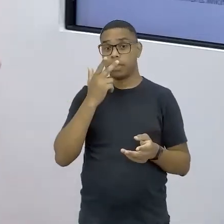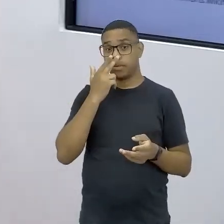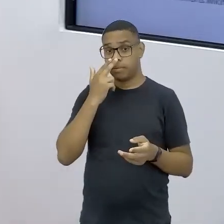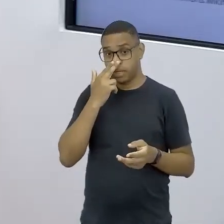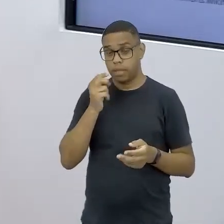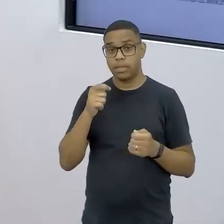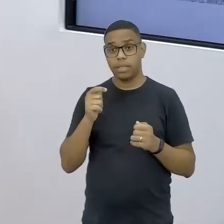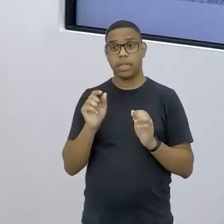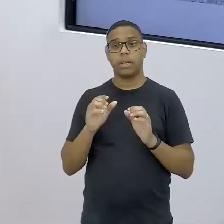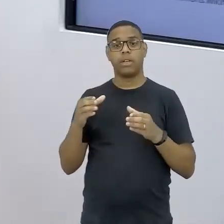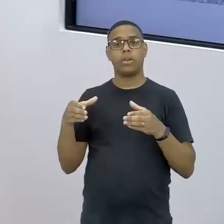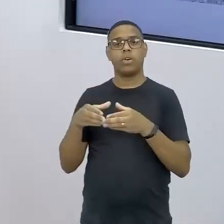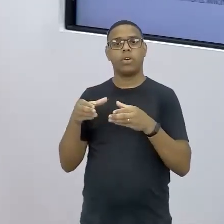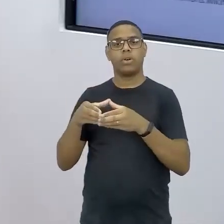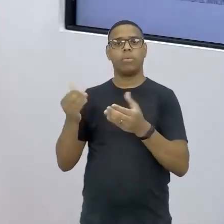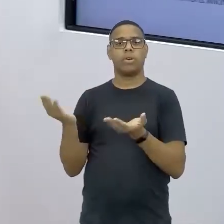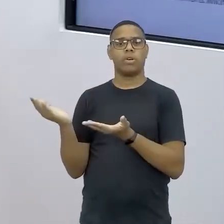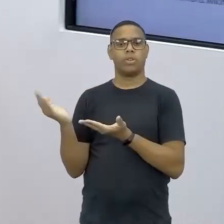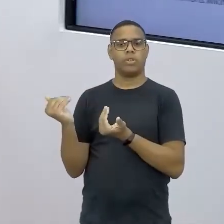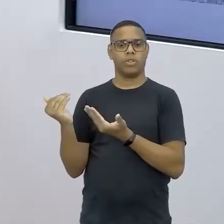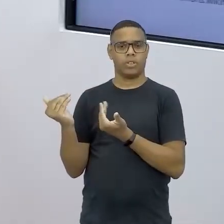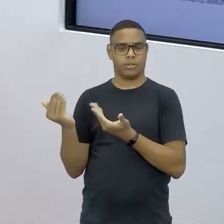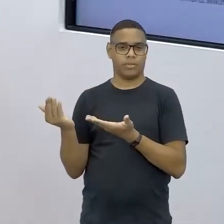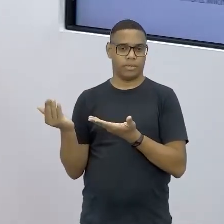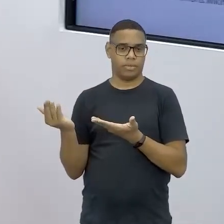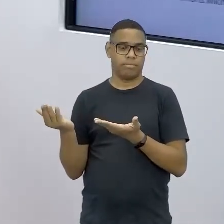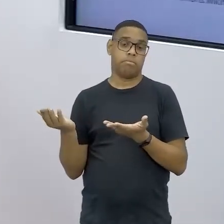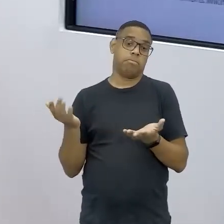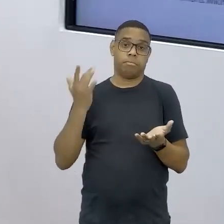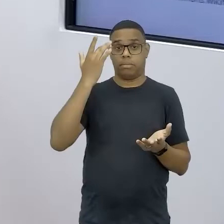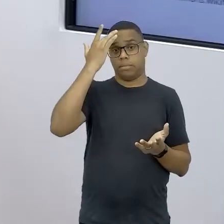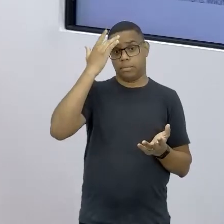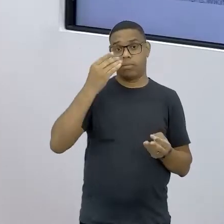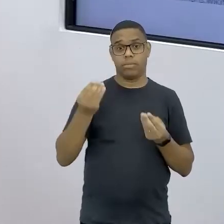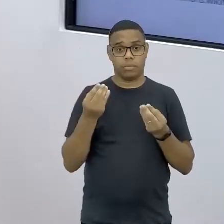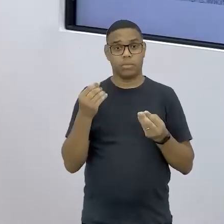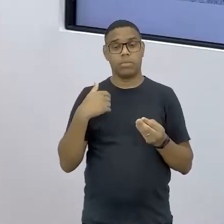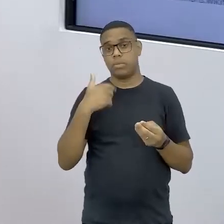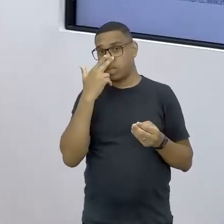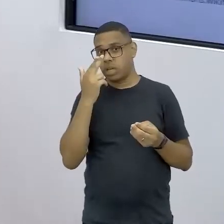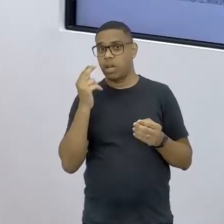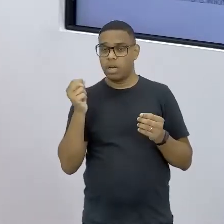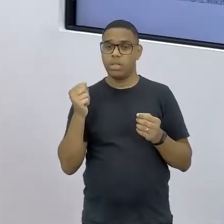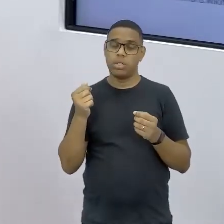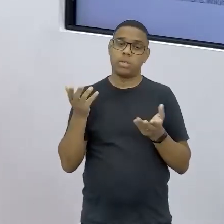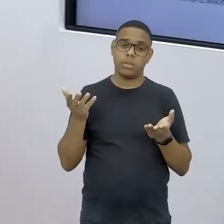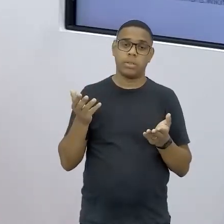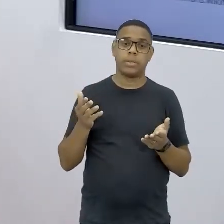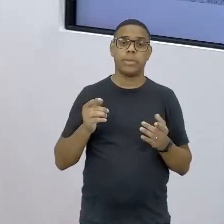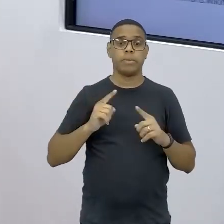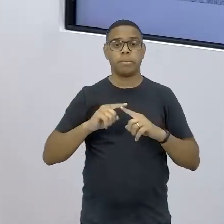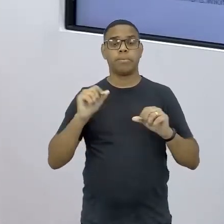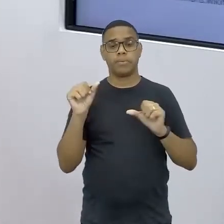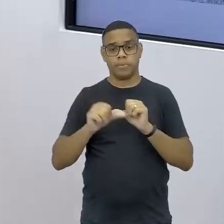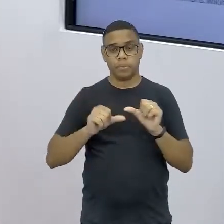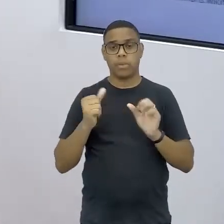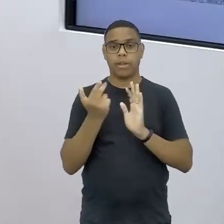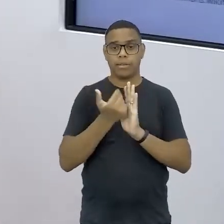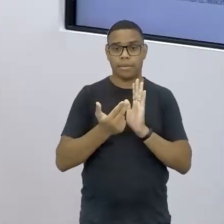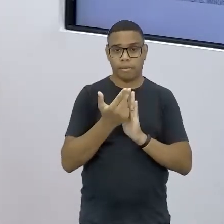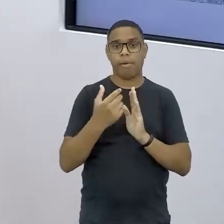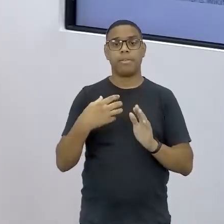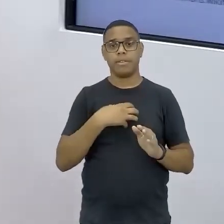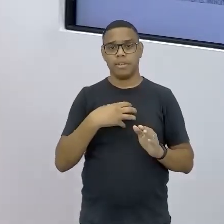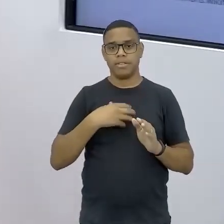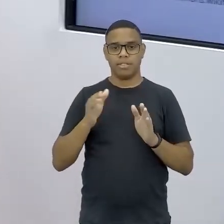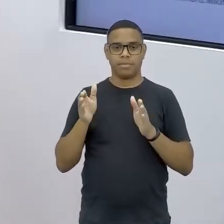venderia para um público mais jovem. Mas não necessariamente, tá? Eu não sei como que é a ideia que vocês têm aí, mas já mudou a estética, já muda o